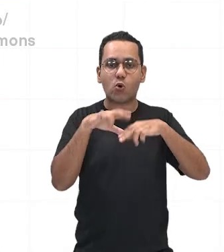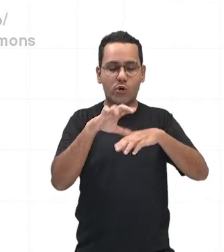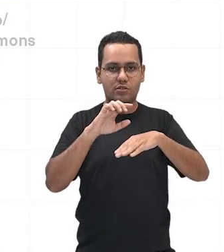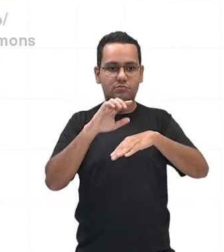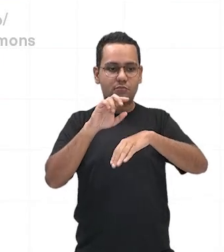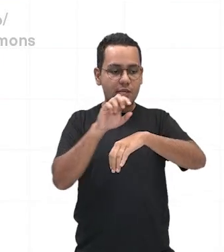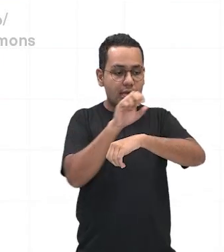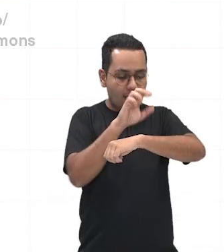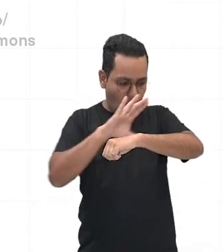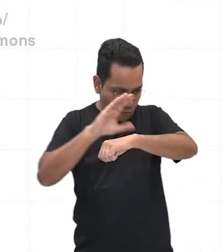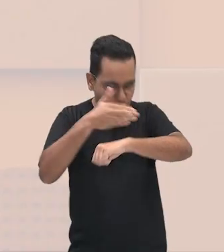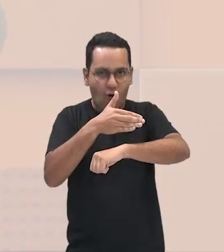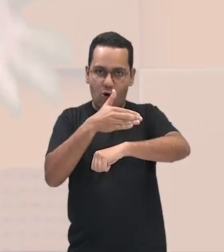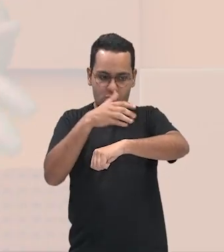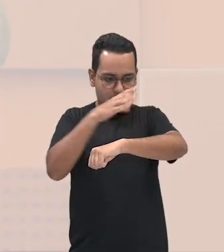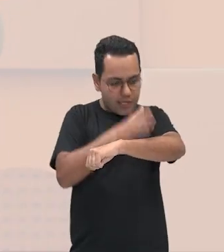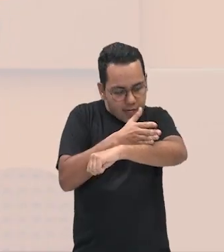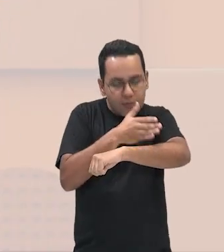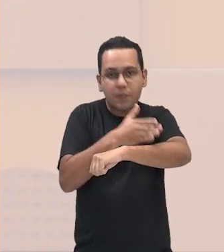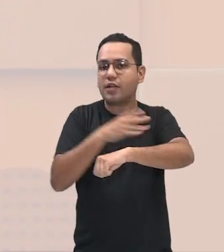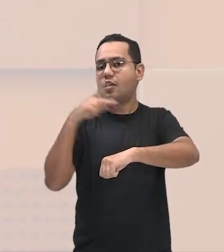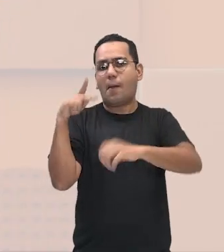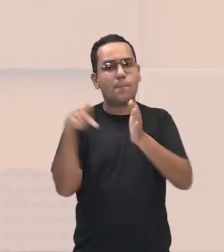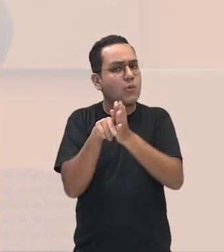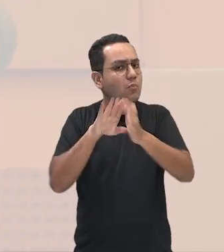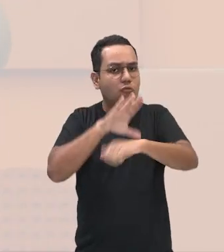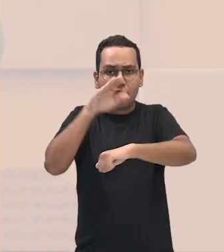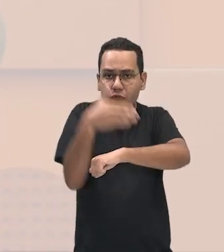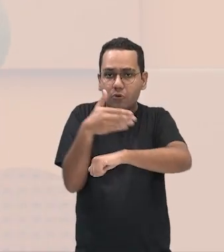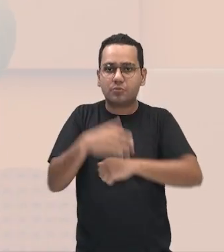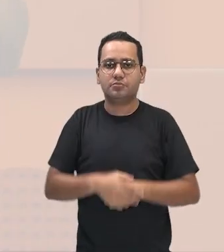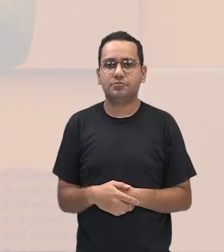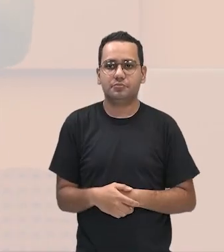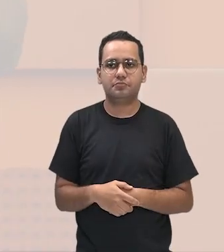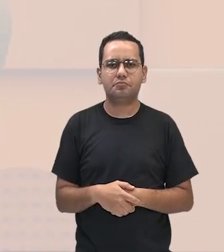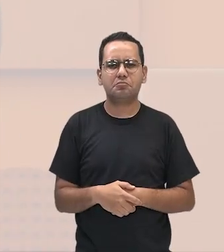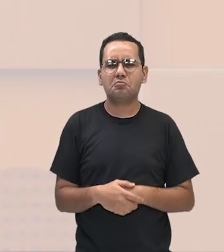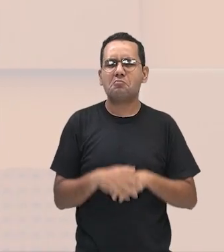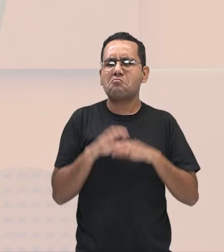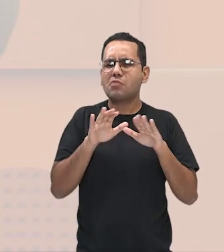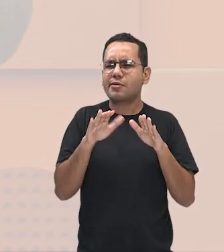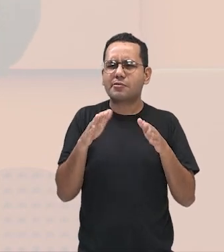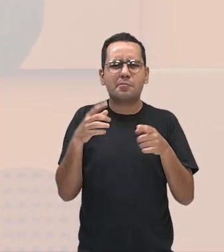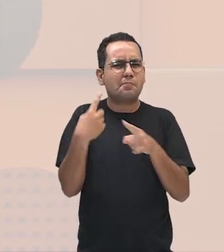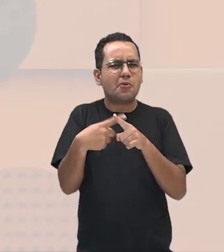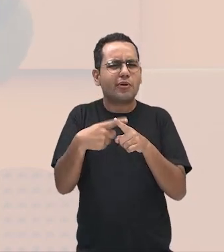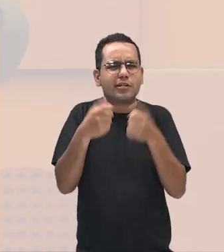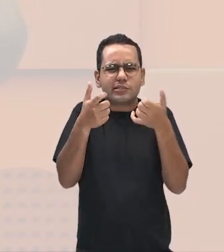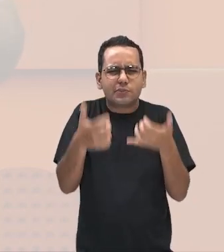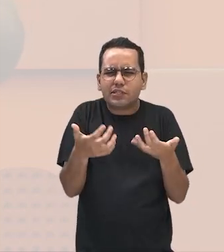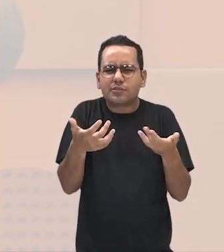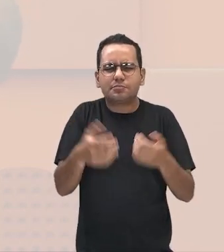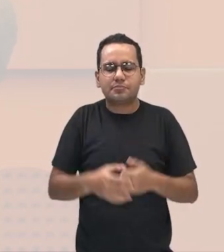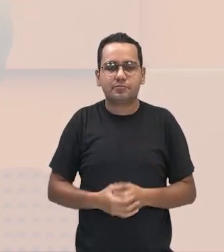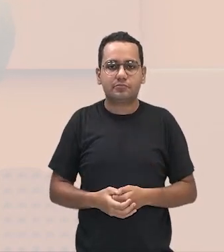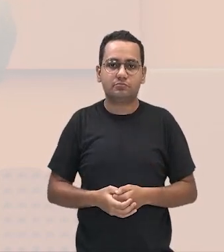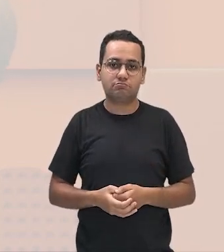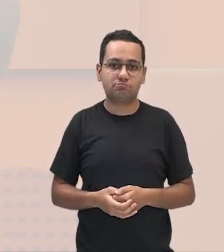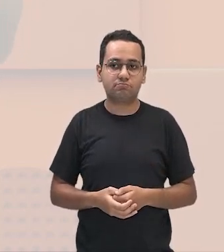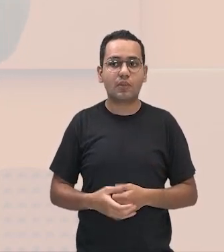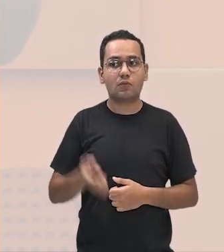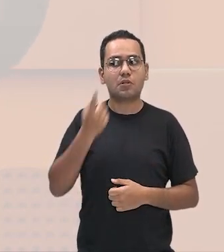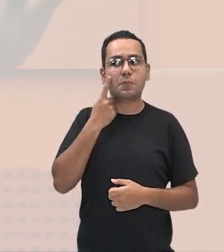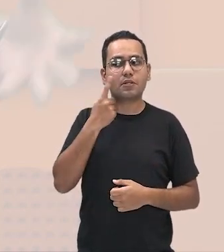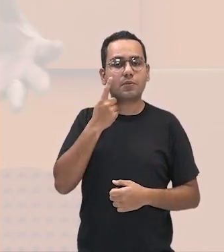Idade Média. Mas, professora, por que esse historiador, então, ele está falando isso? É porque a gente vai ver, então, que essa Idade Média, a gente precisa,